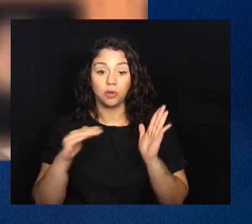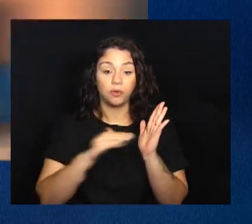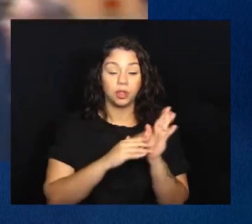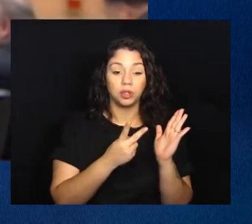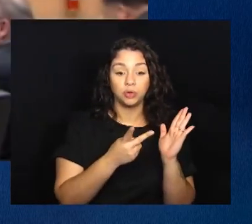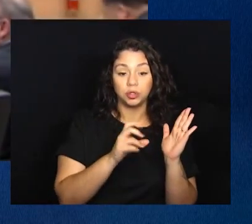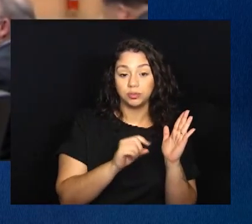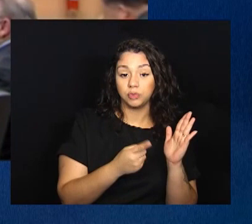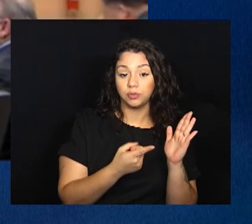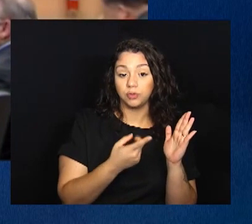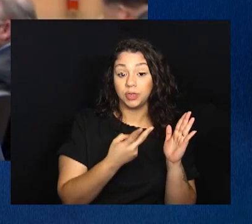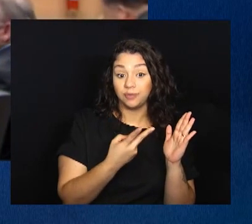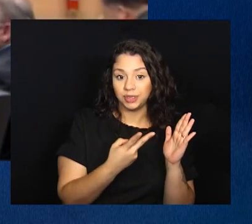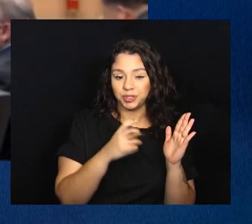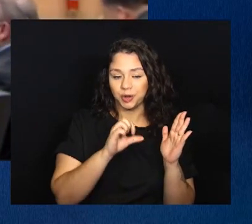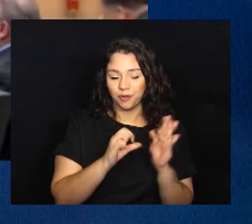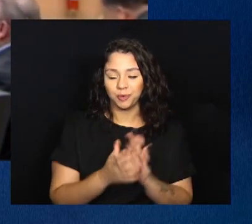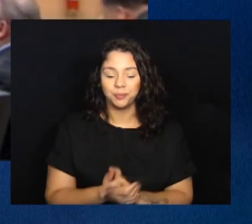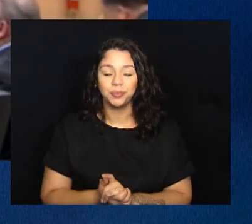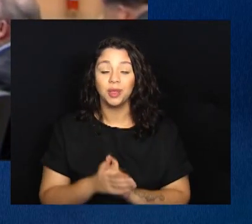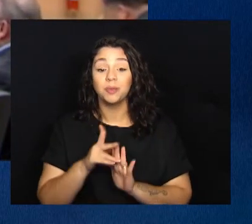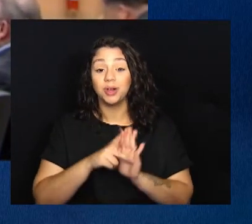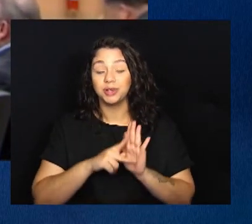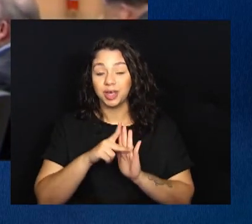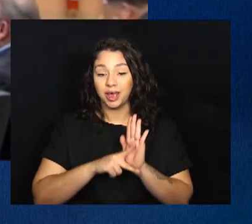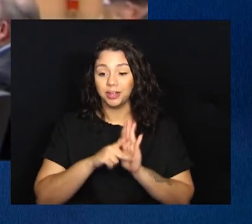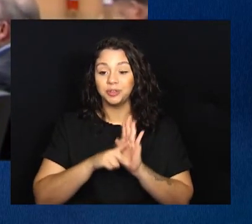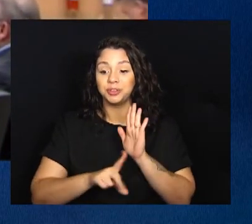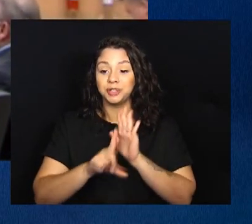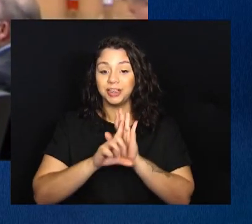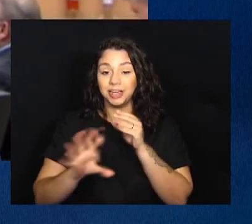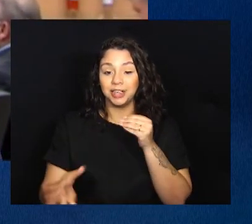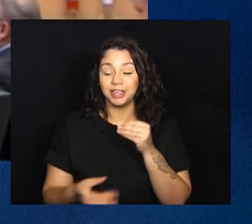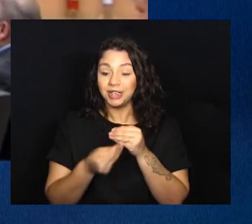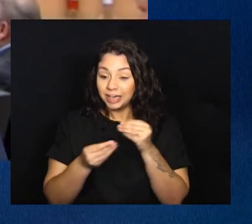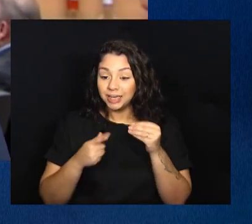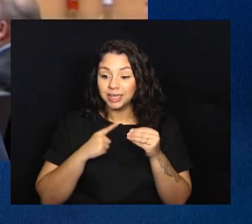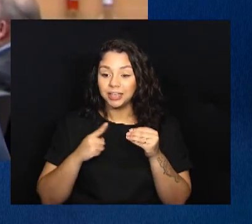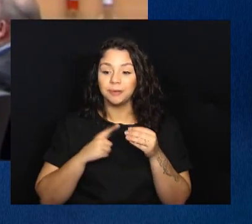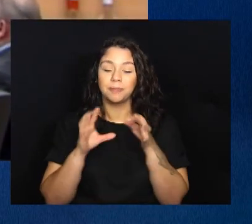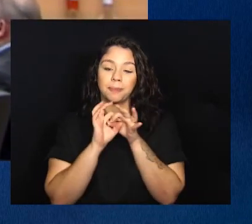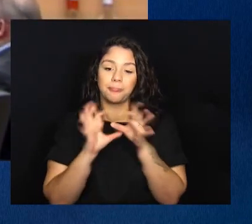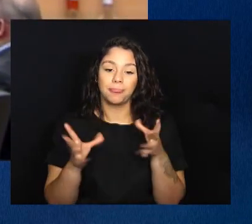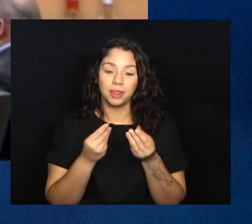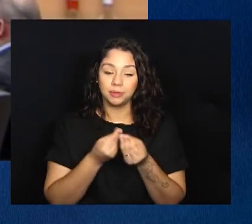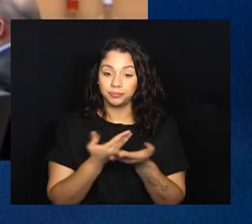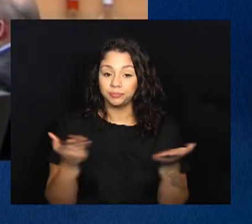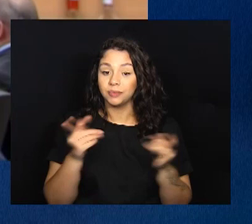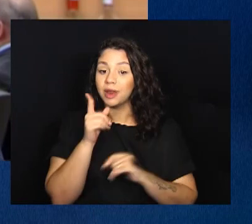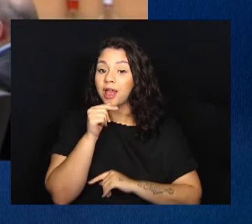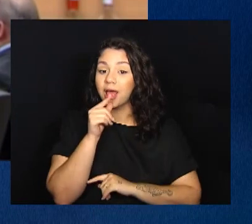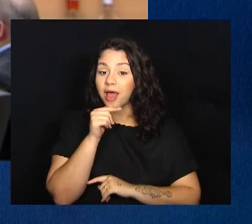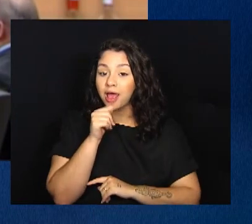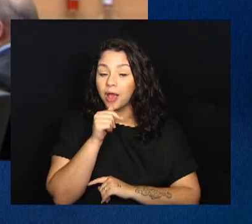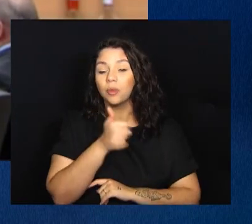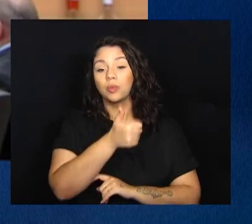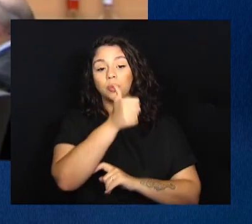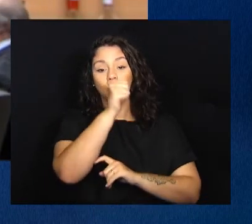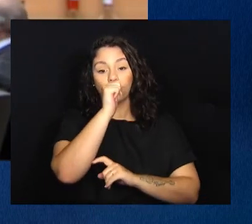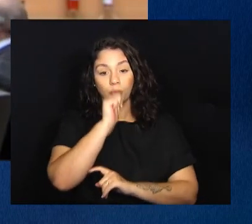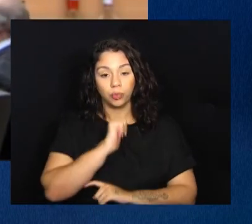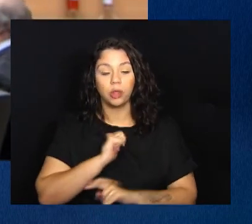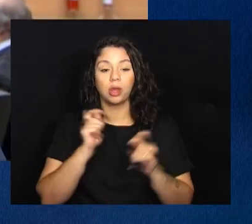2019-2029. Projeto de lei complementar quer ampliar a disponibilização de água potável acessível